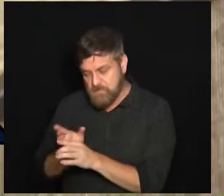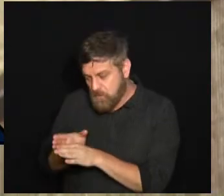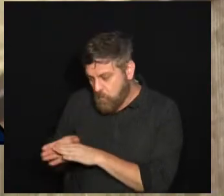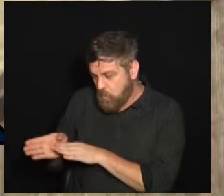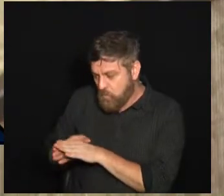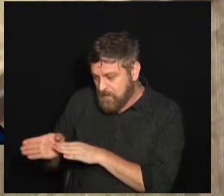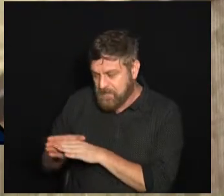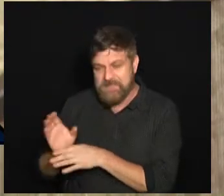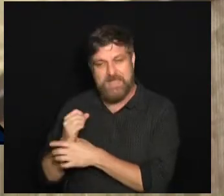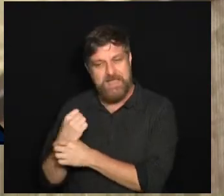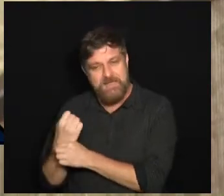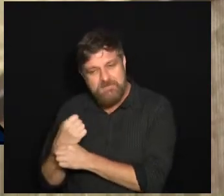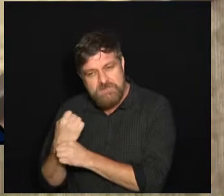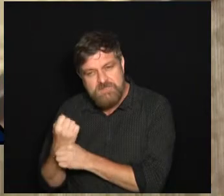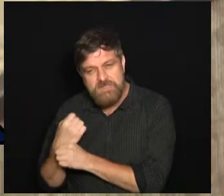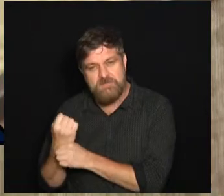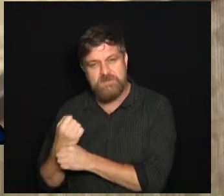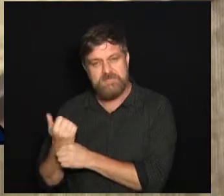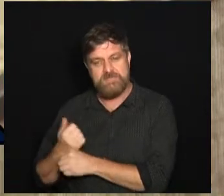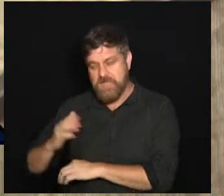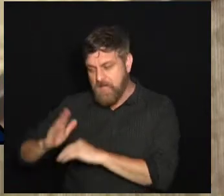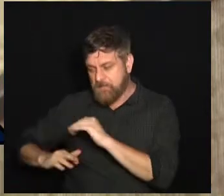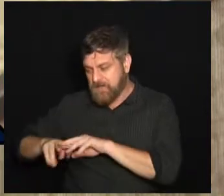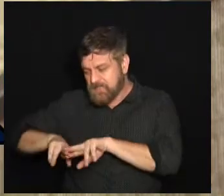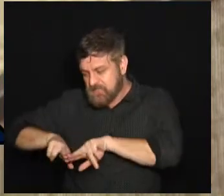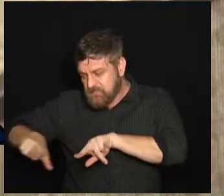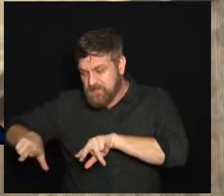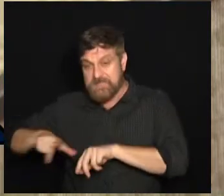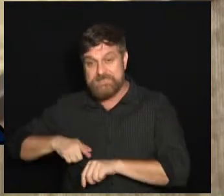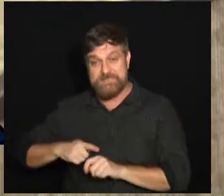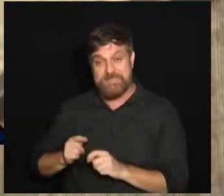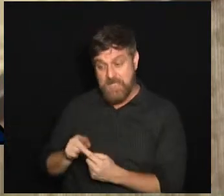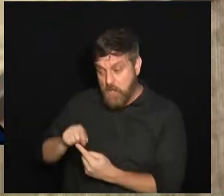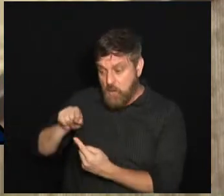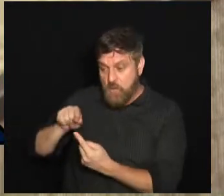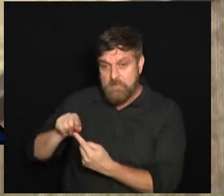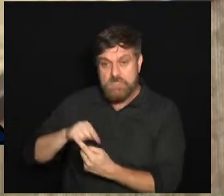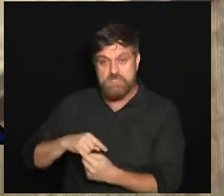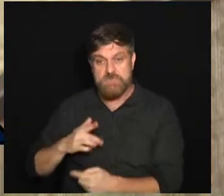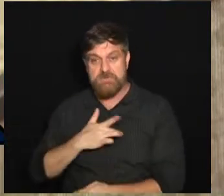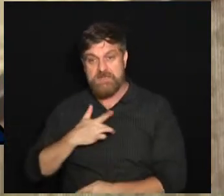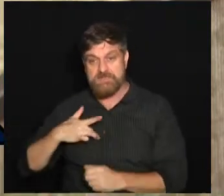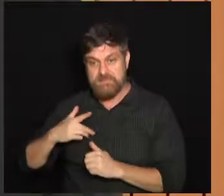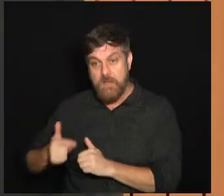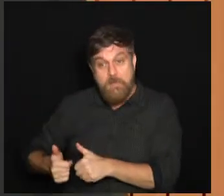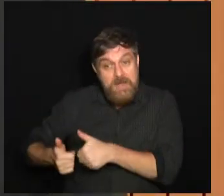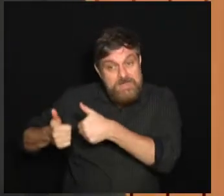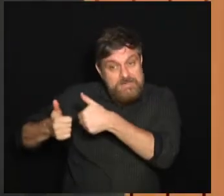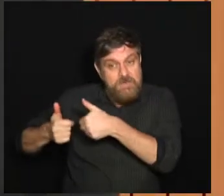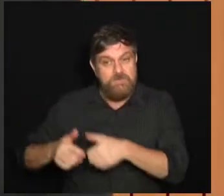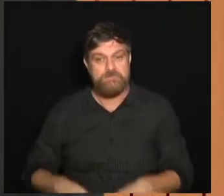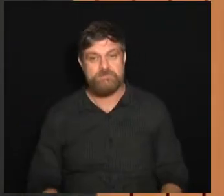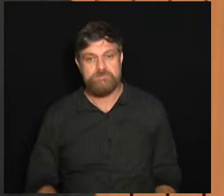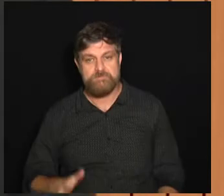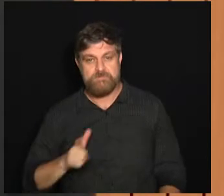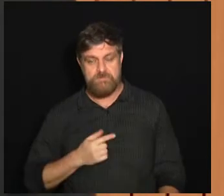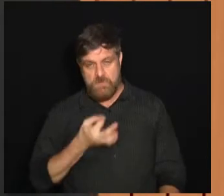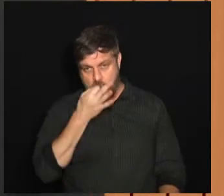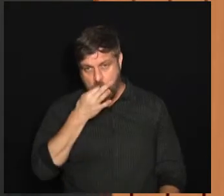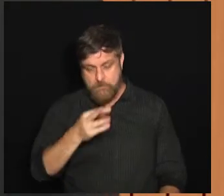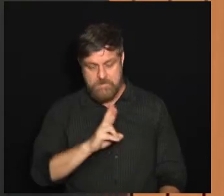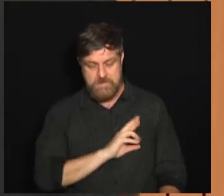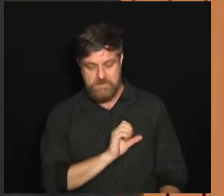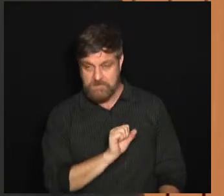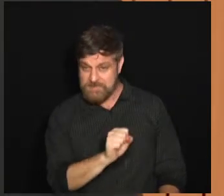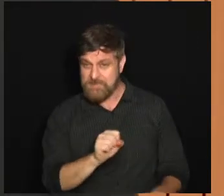orientado para fisioterapia, para outras atividades que possam ajudá-los na sua recuperação. Ainda segundo o parlamentar,